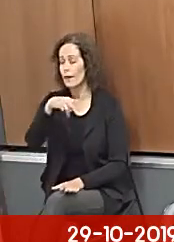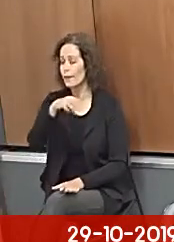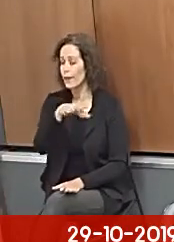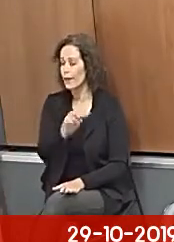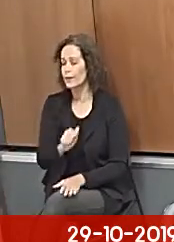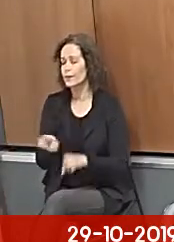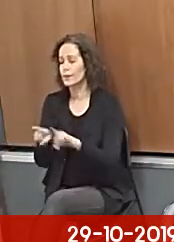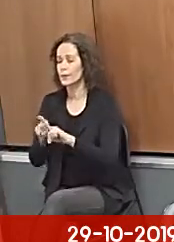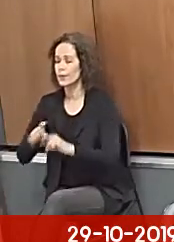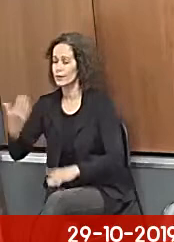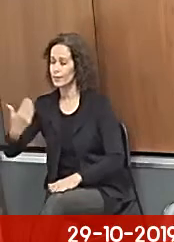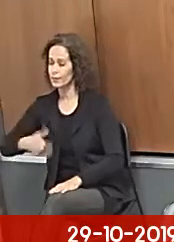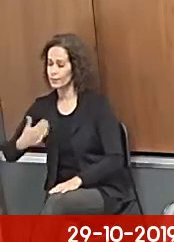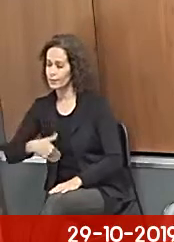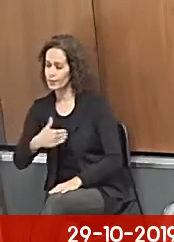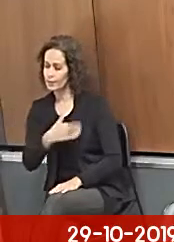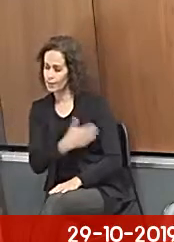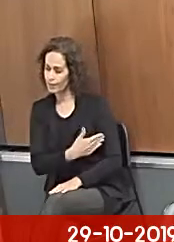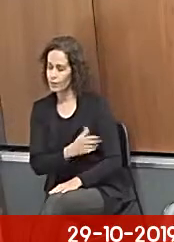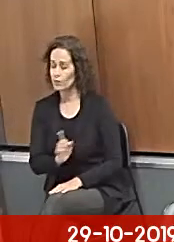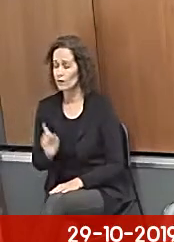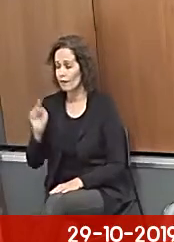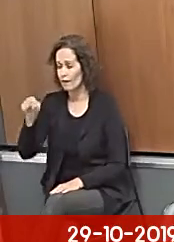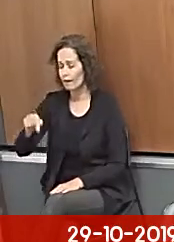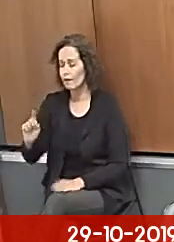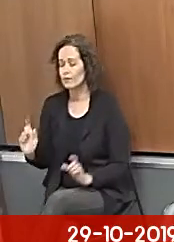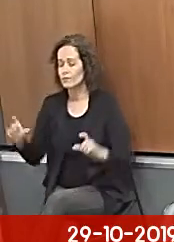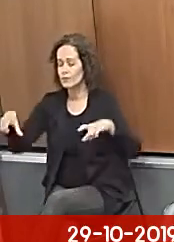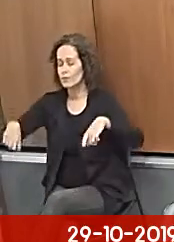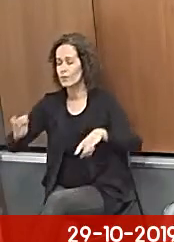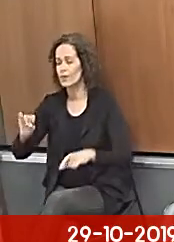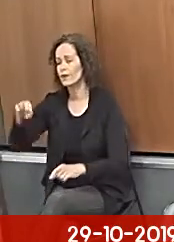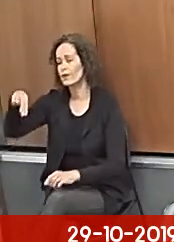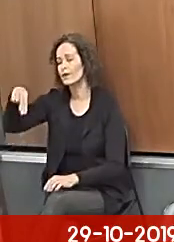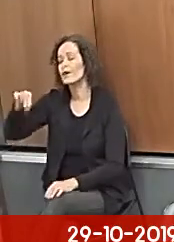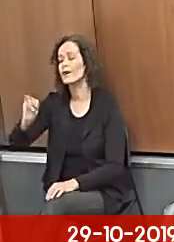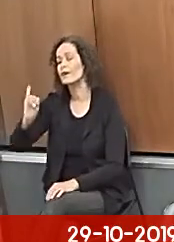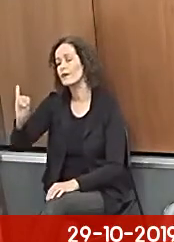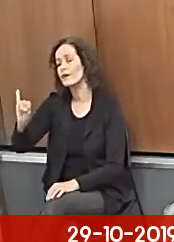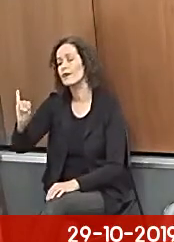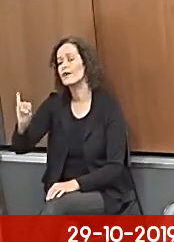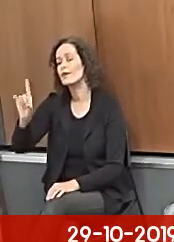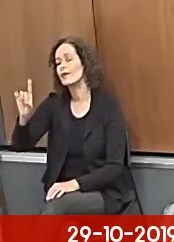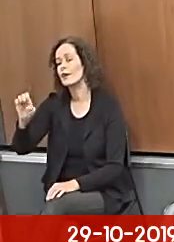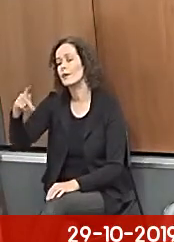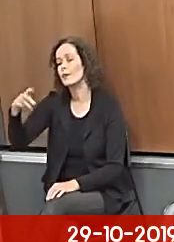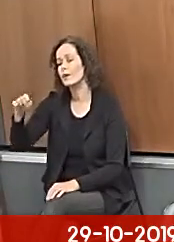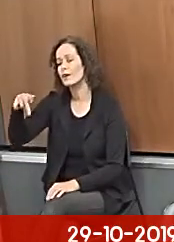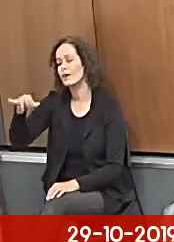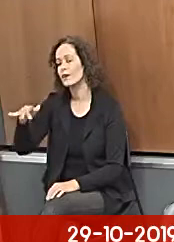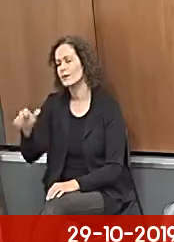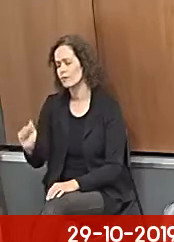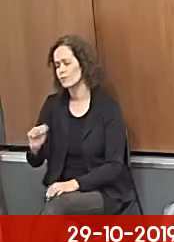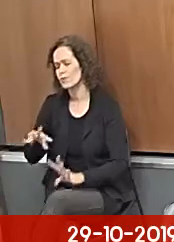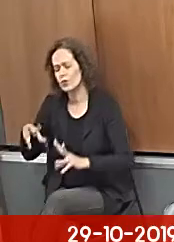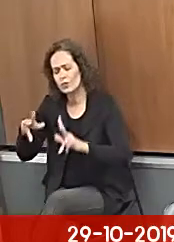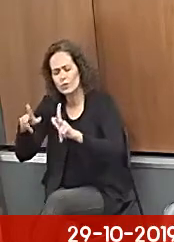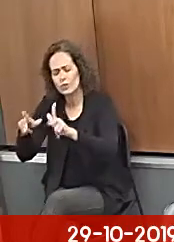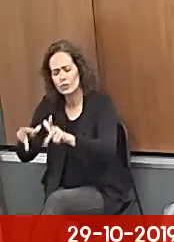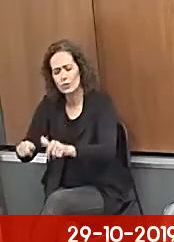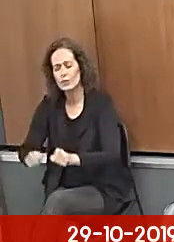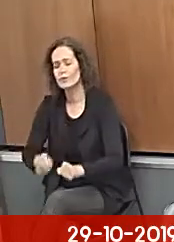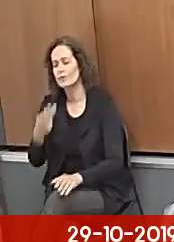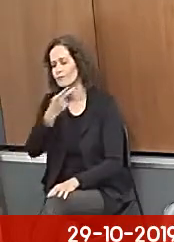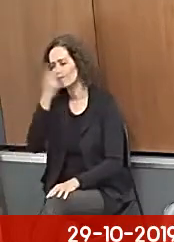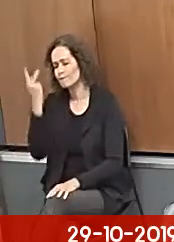quando está passando no Independência, todo torcedor do Atlético recebe as informações daquele jogo, então ele naturalmente